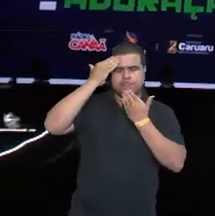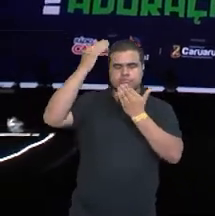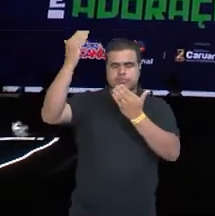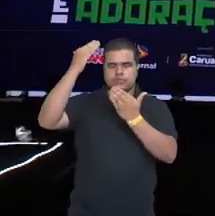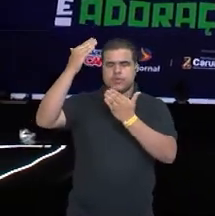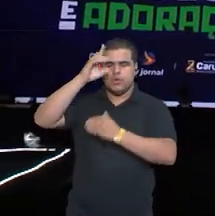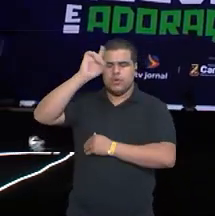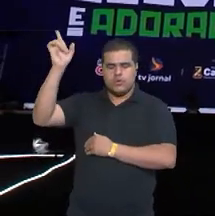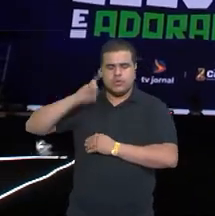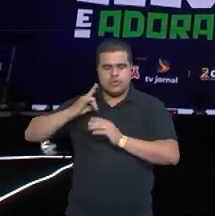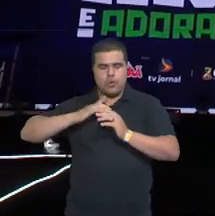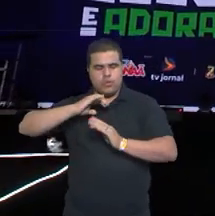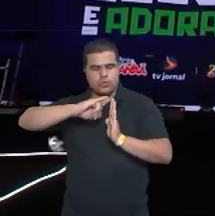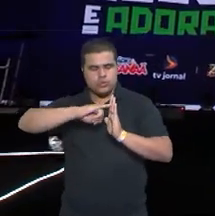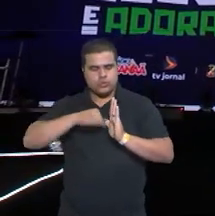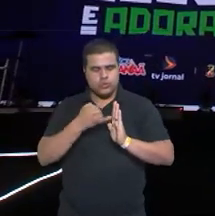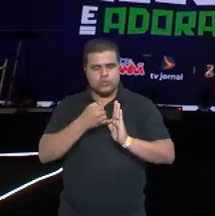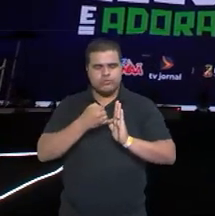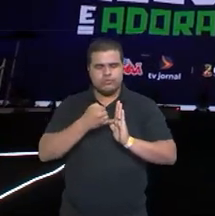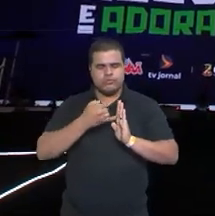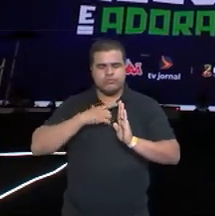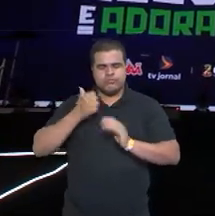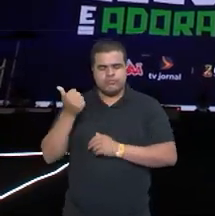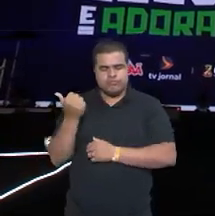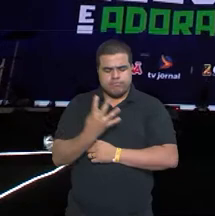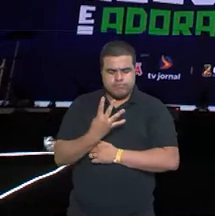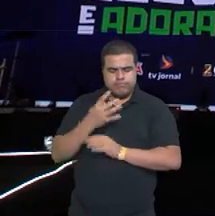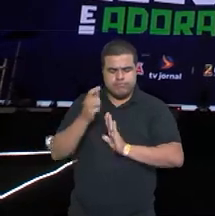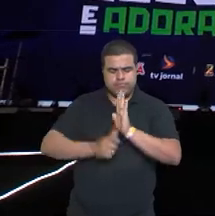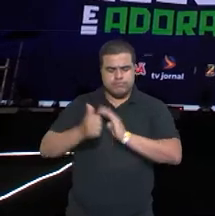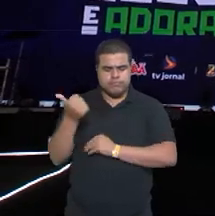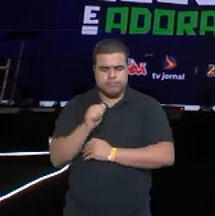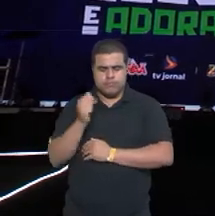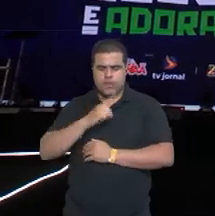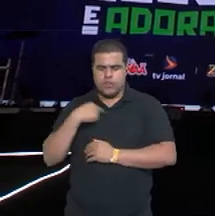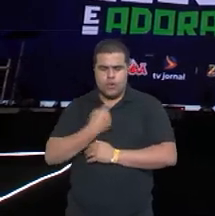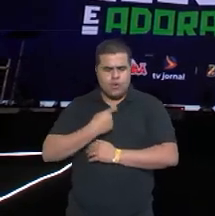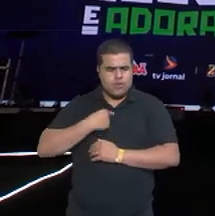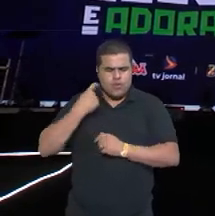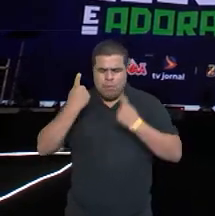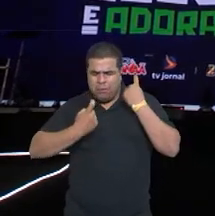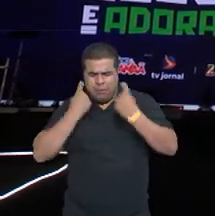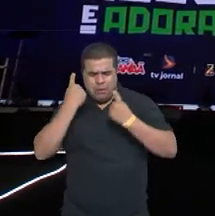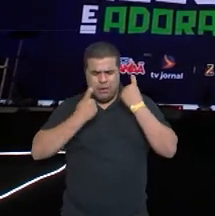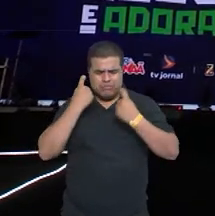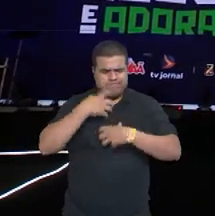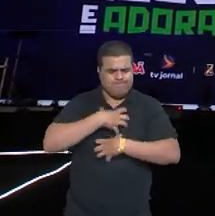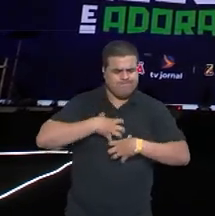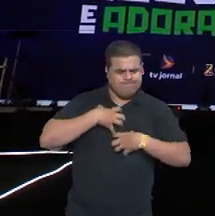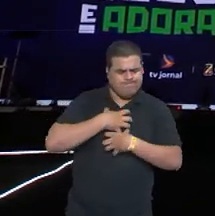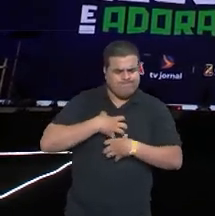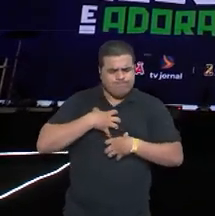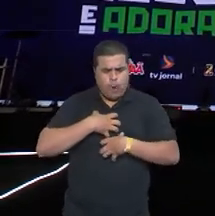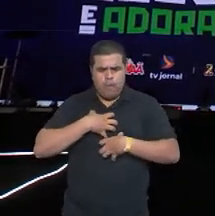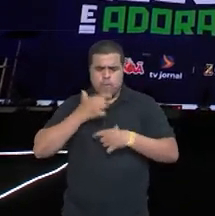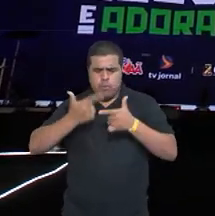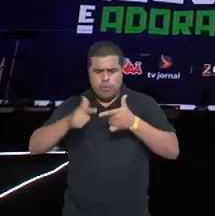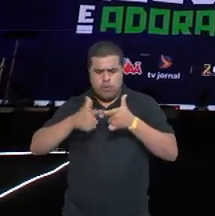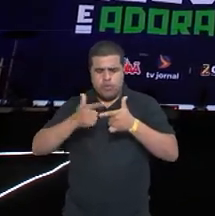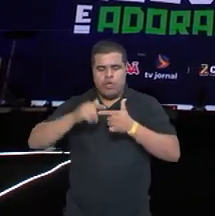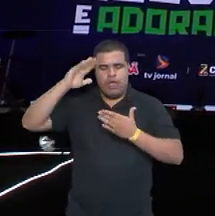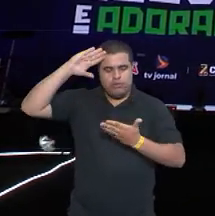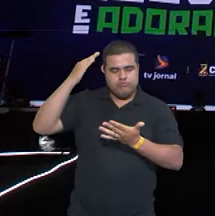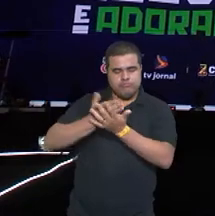senhor deixou uma promessa em João 14 verso primeiro que nós não nos perturbássemos não se turbe o vosso